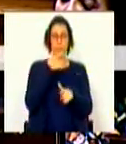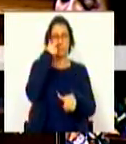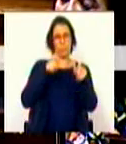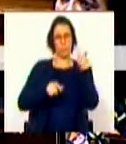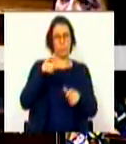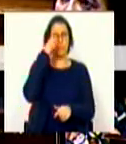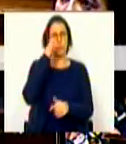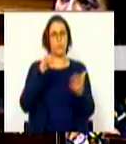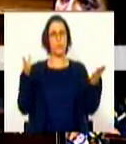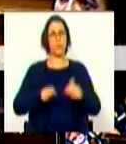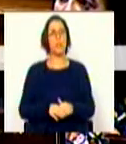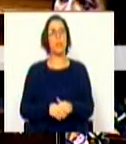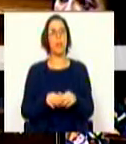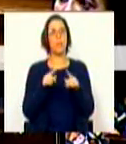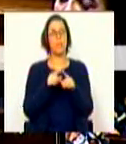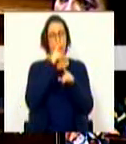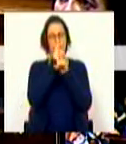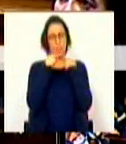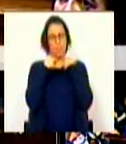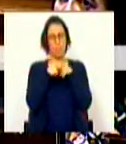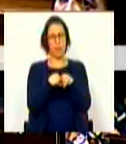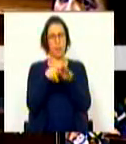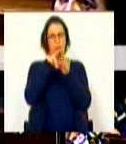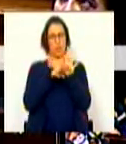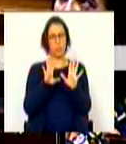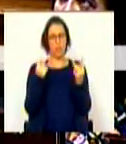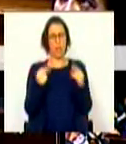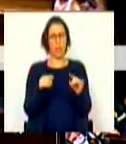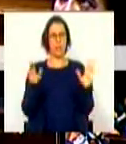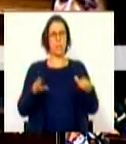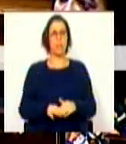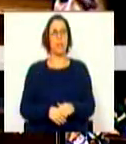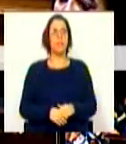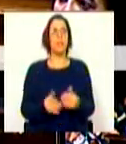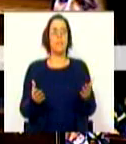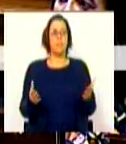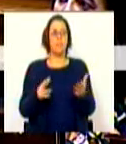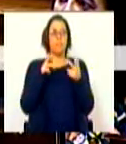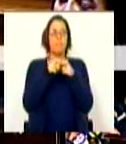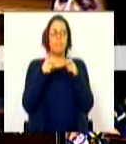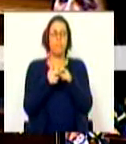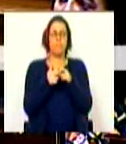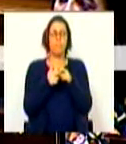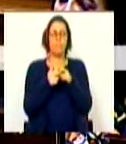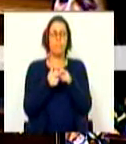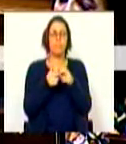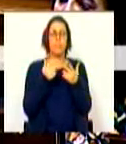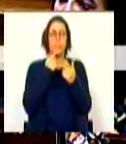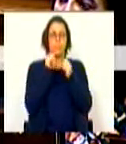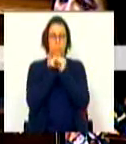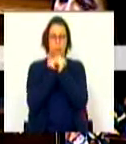cidadãos estrangeiros paralelo ao regime que já existe e com problemas